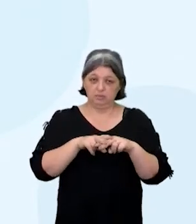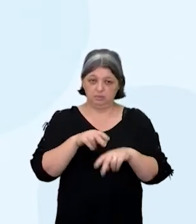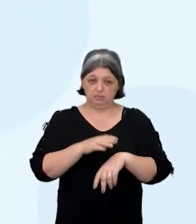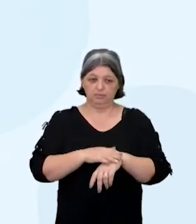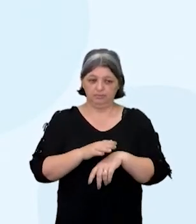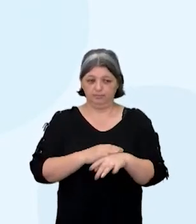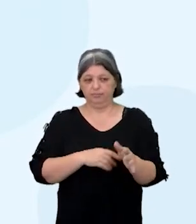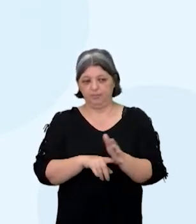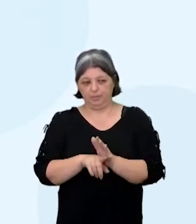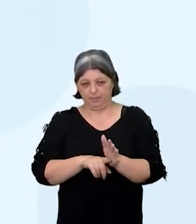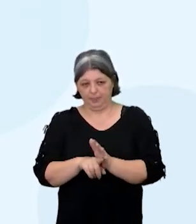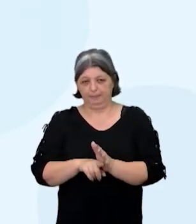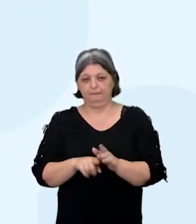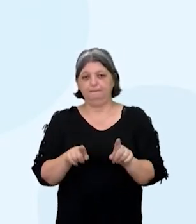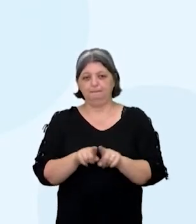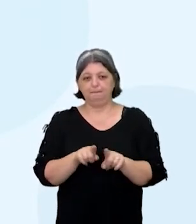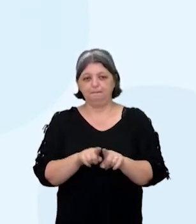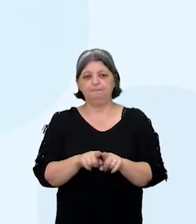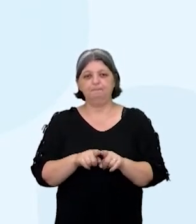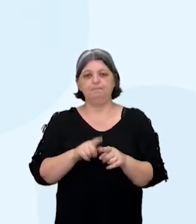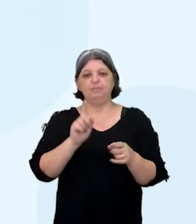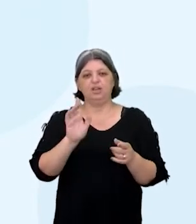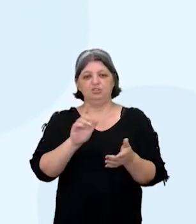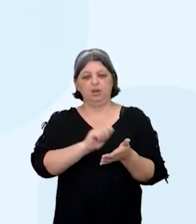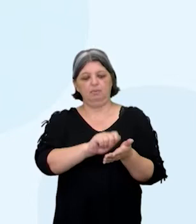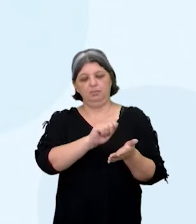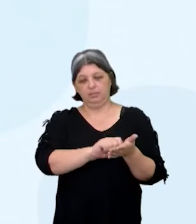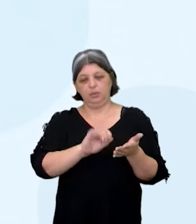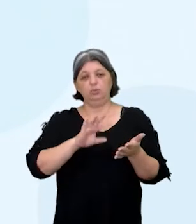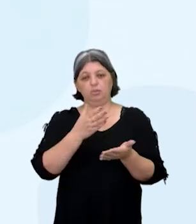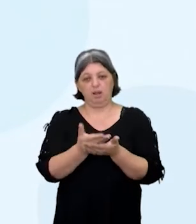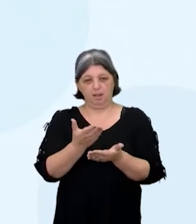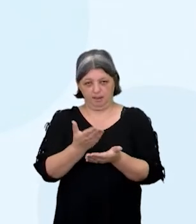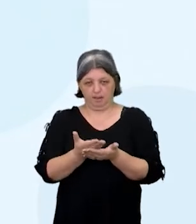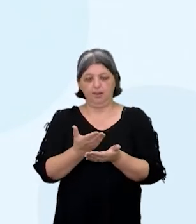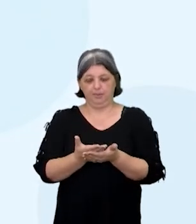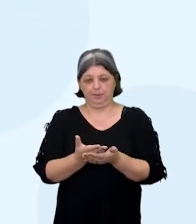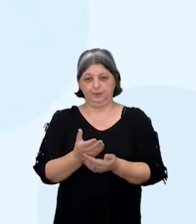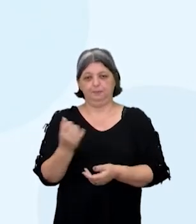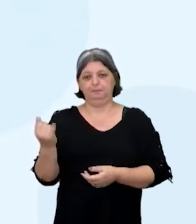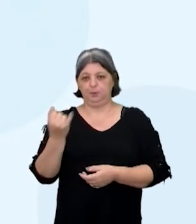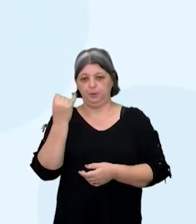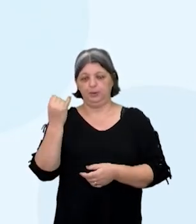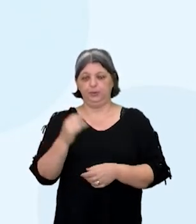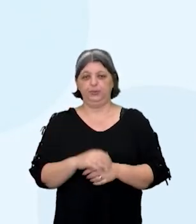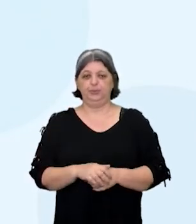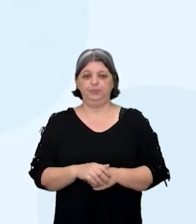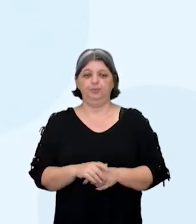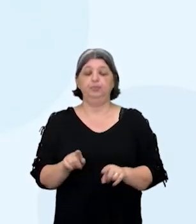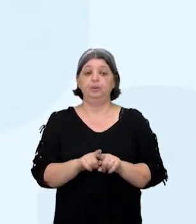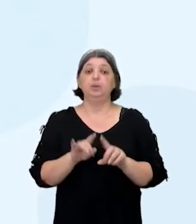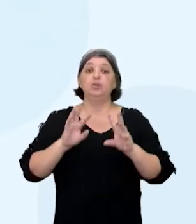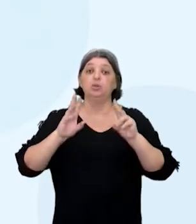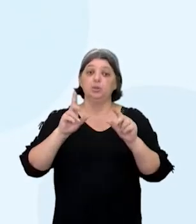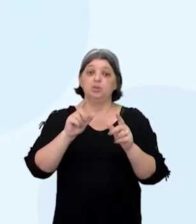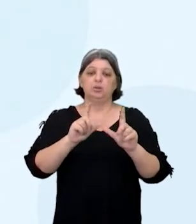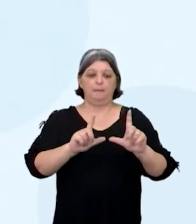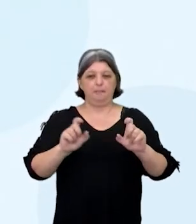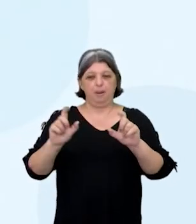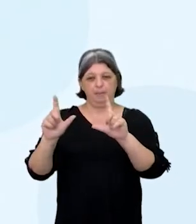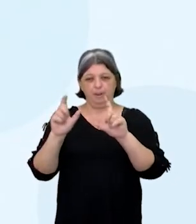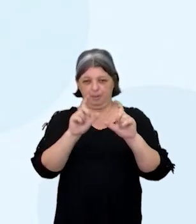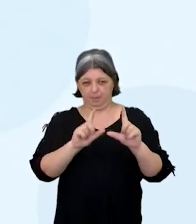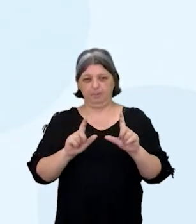e registrar as ações sobre as aulas já realizadas, isso vai ser muito pertinente, assim como os registros